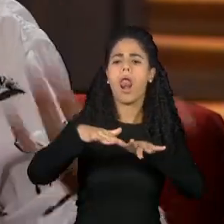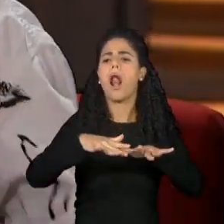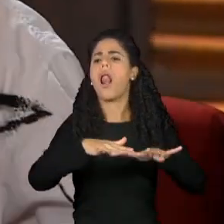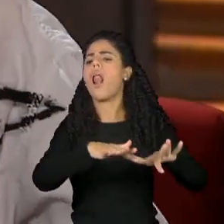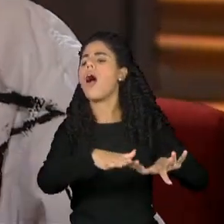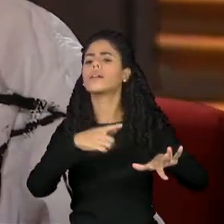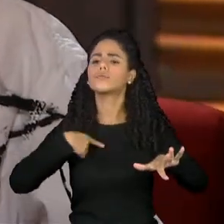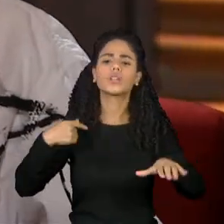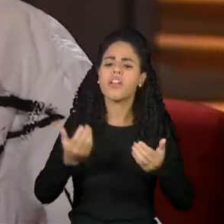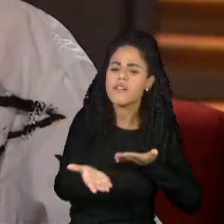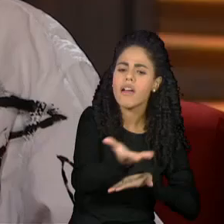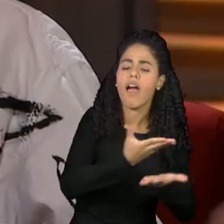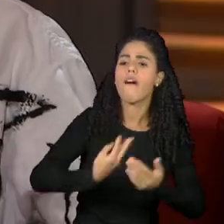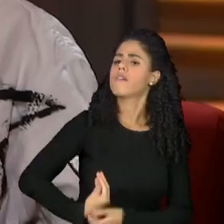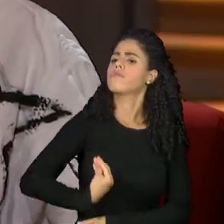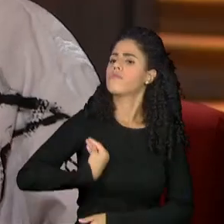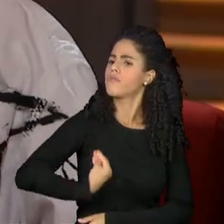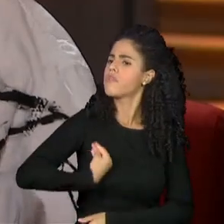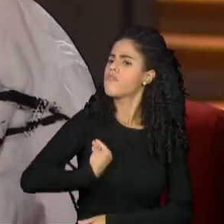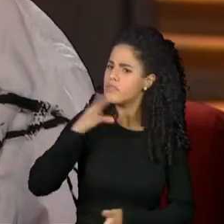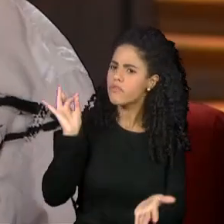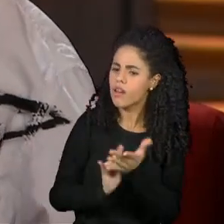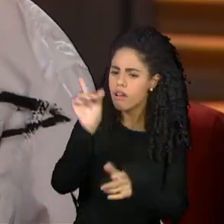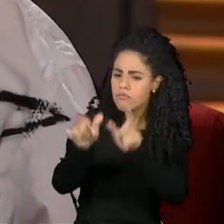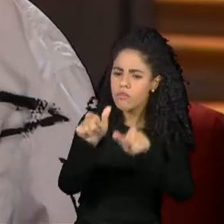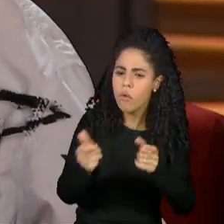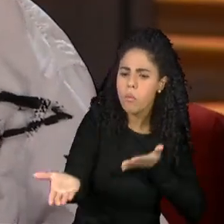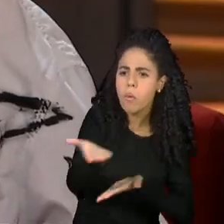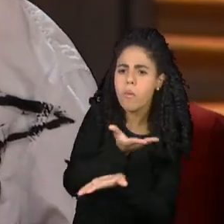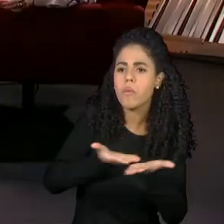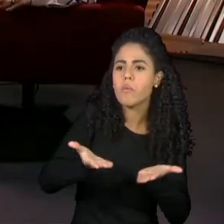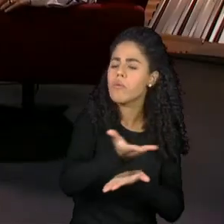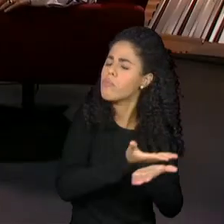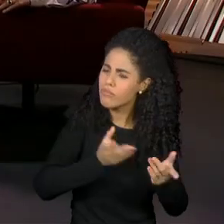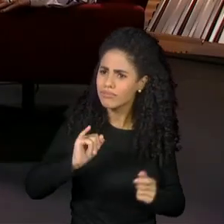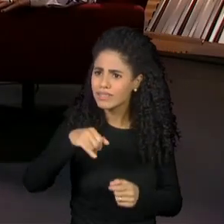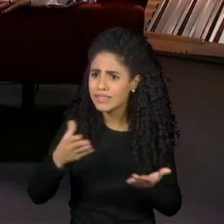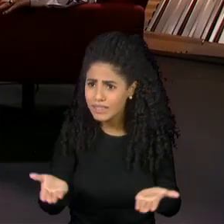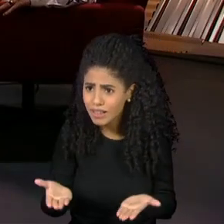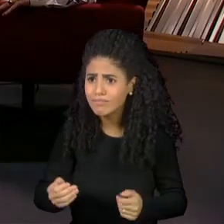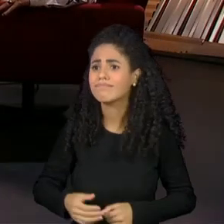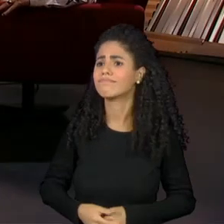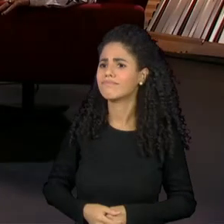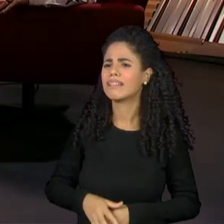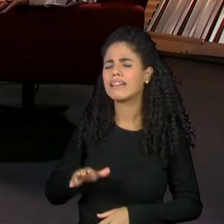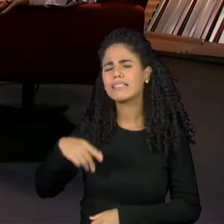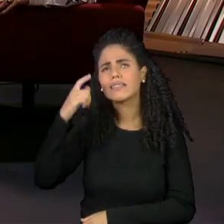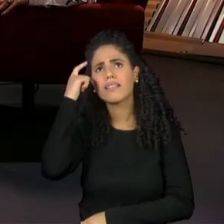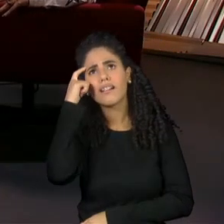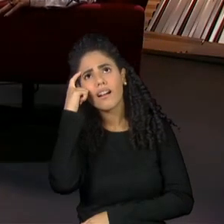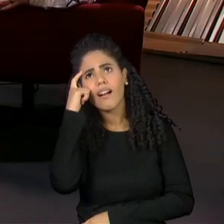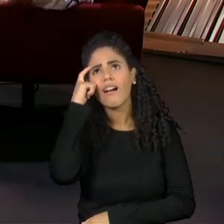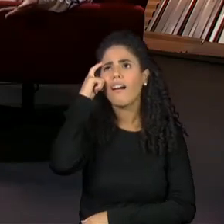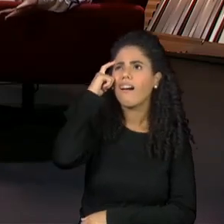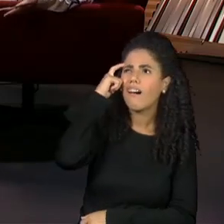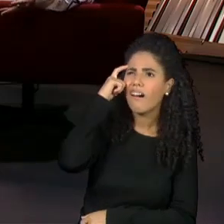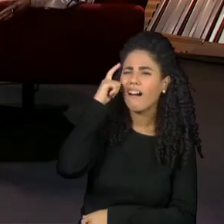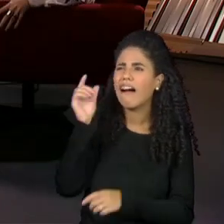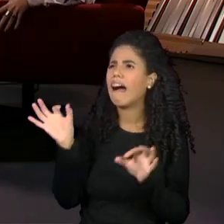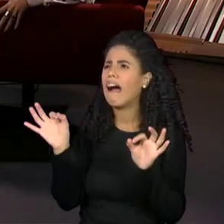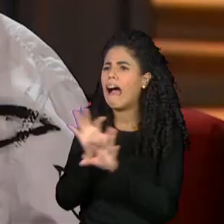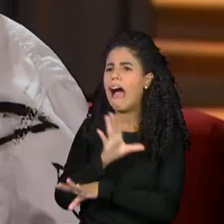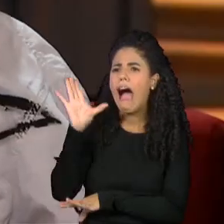construir as coisas instalar está presente e com as pessoas sabe acho que sei lá todo mundo fica nessa coisa que as coisas muito